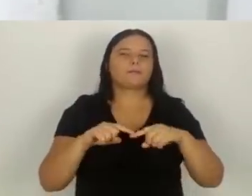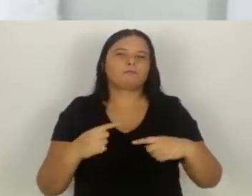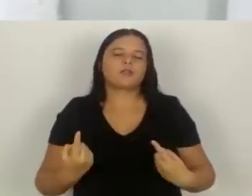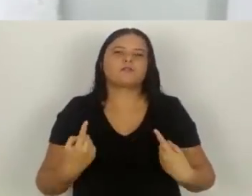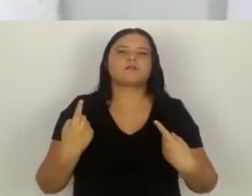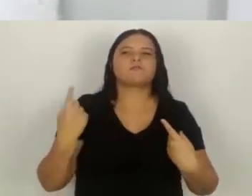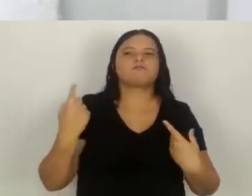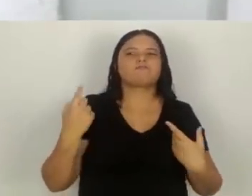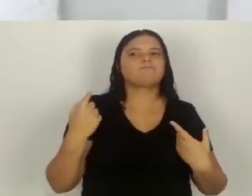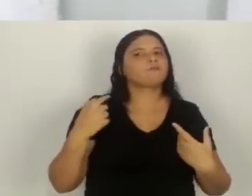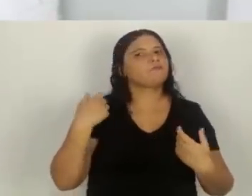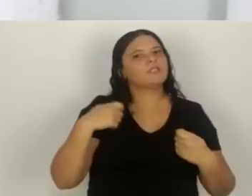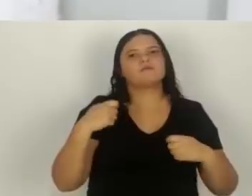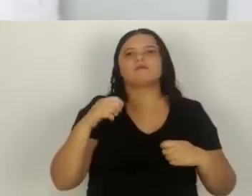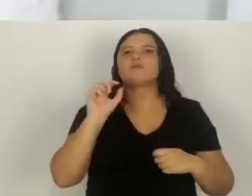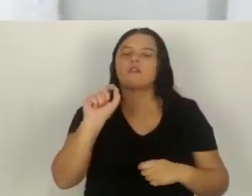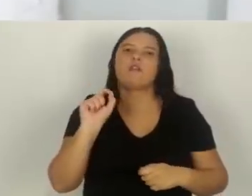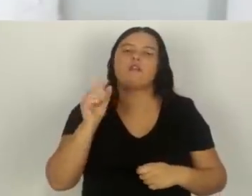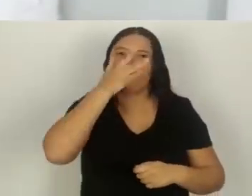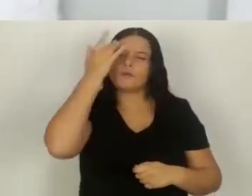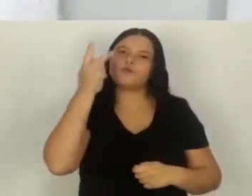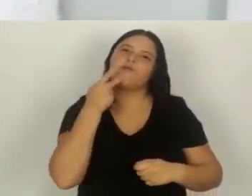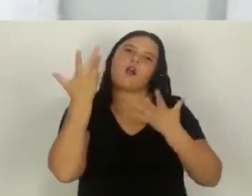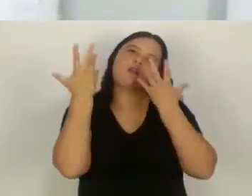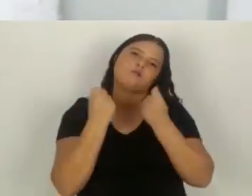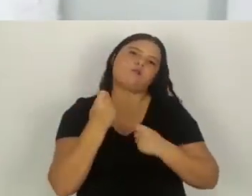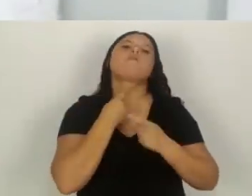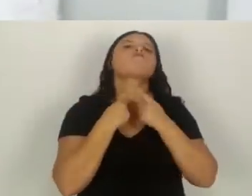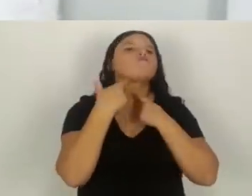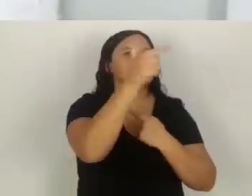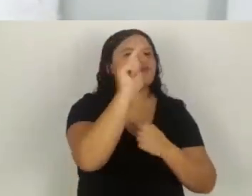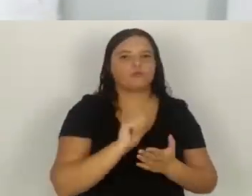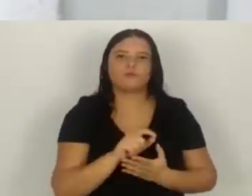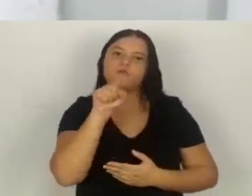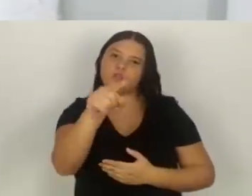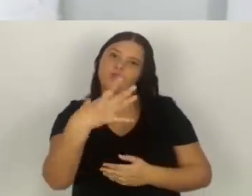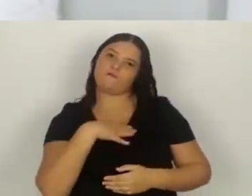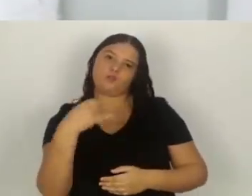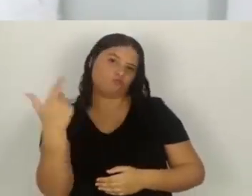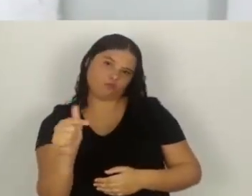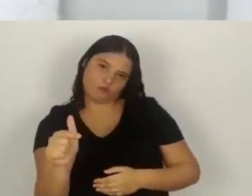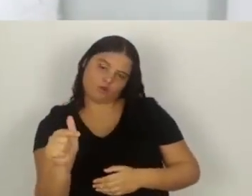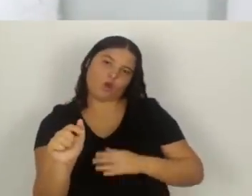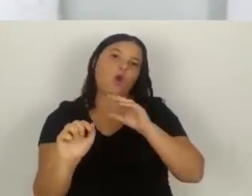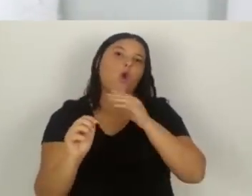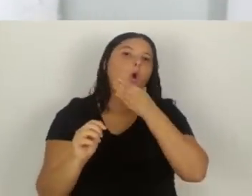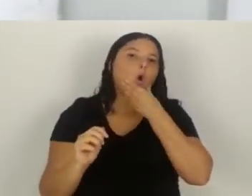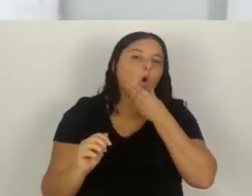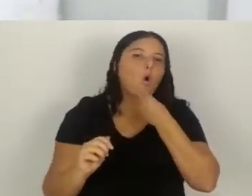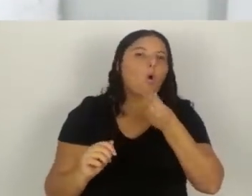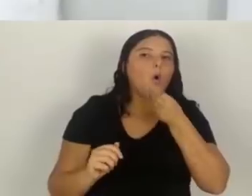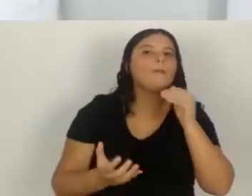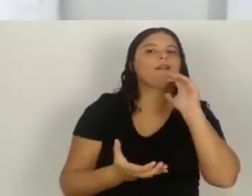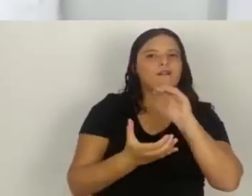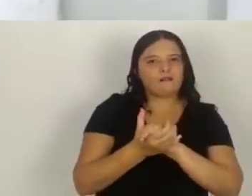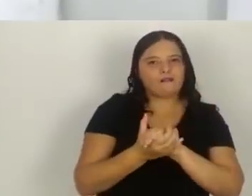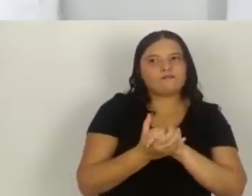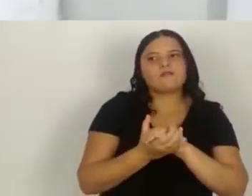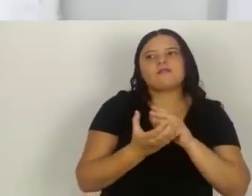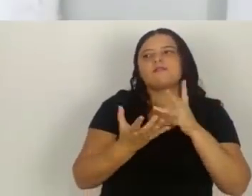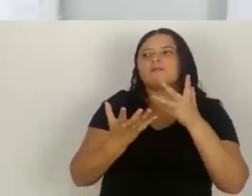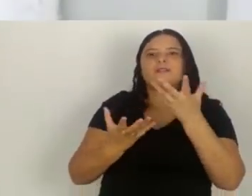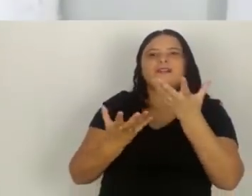definitiva. Só que nesse caso, um vai ter que abrir mão, né? Ou você não ter filhos, ou ele ter